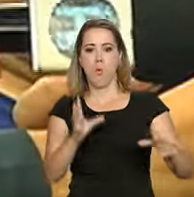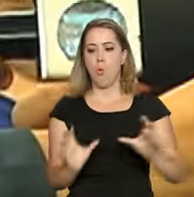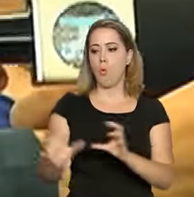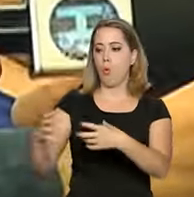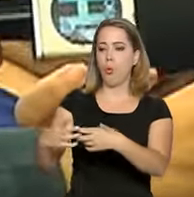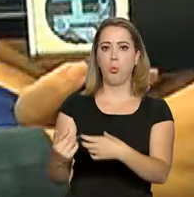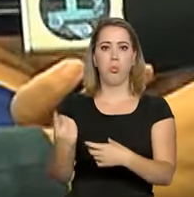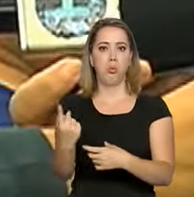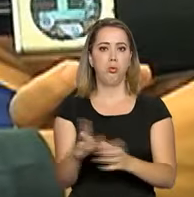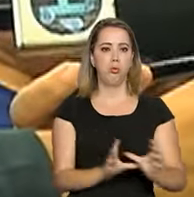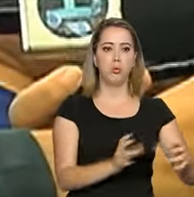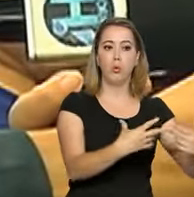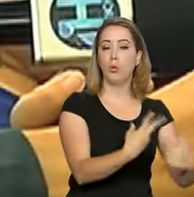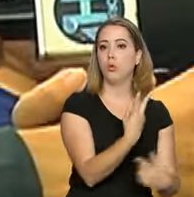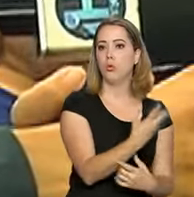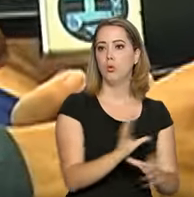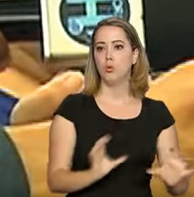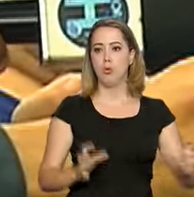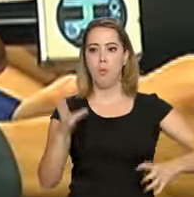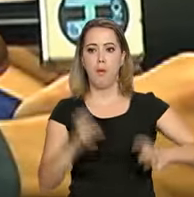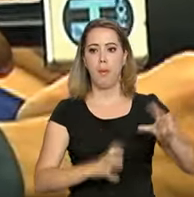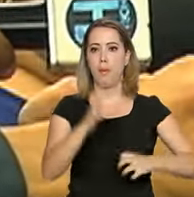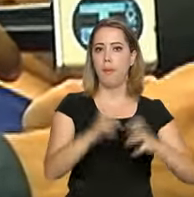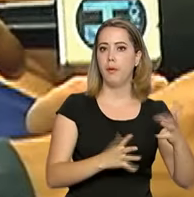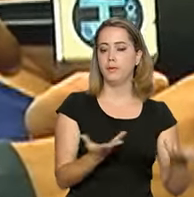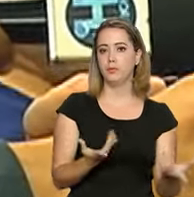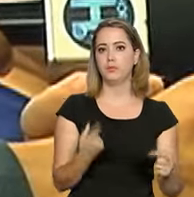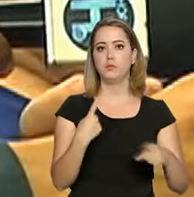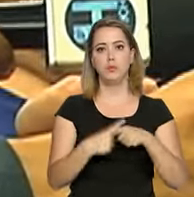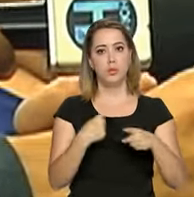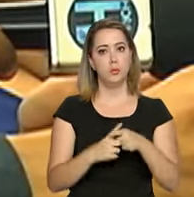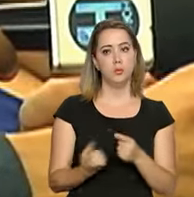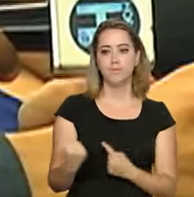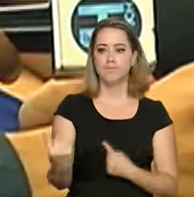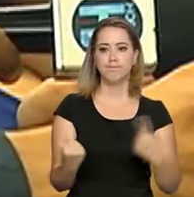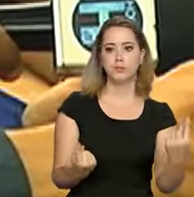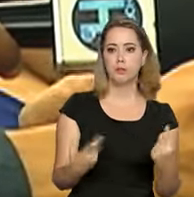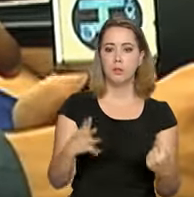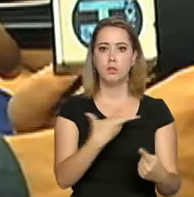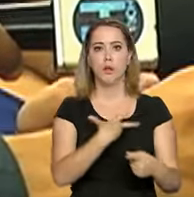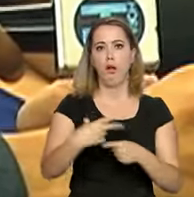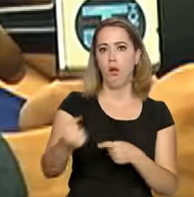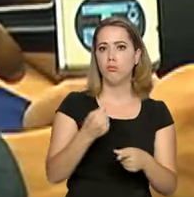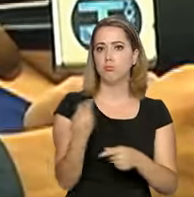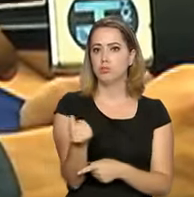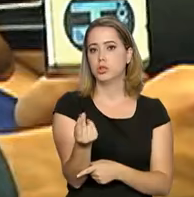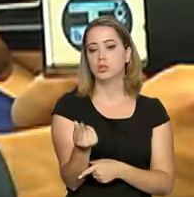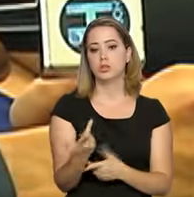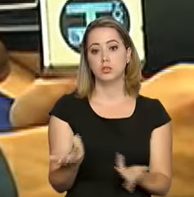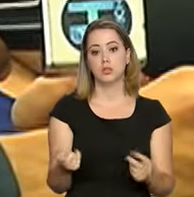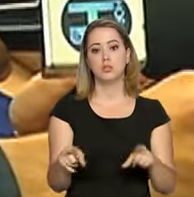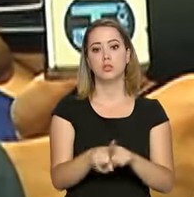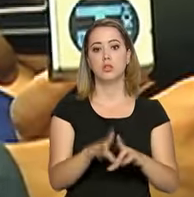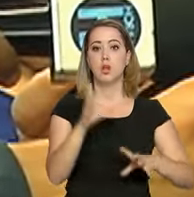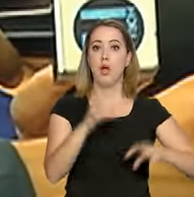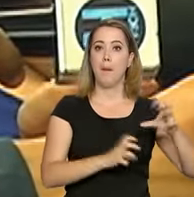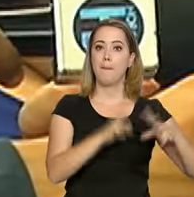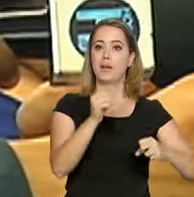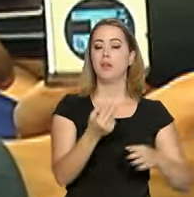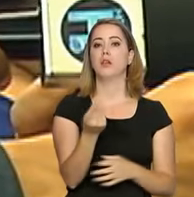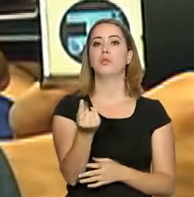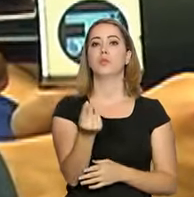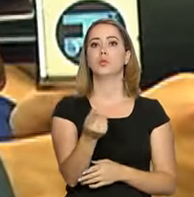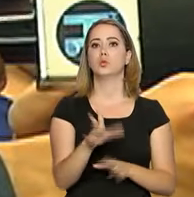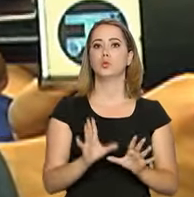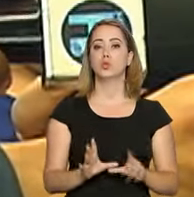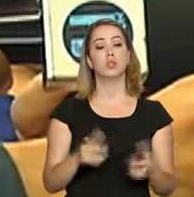quê Porque uma é tem uma sigla E outra tem uma outra sigla não eu queria cada uma quer ganhar mais dinheiro do que a outra a briga é por dinheiro